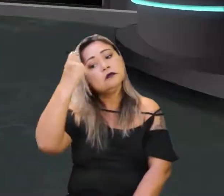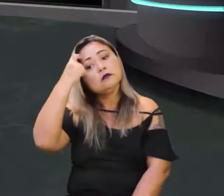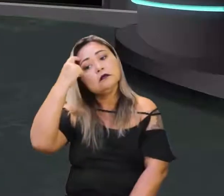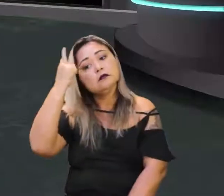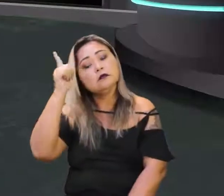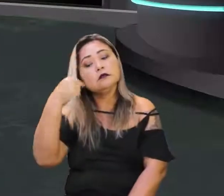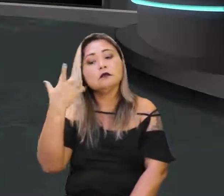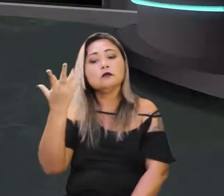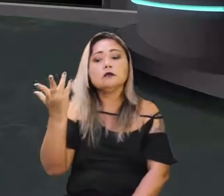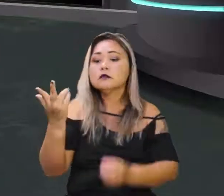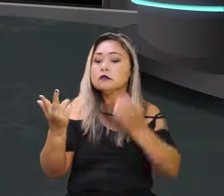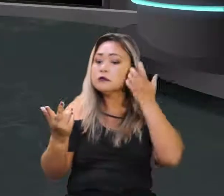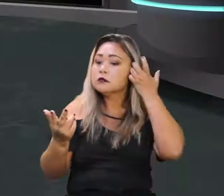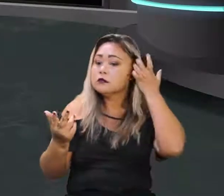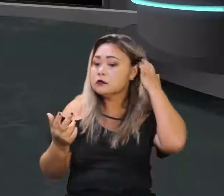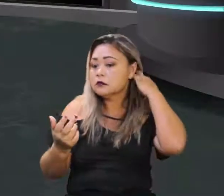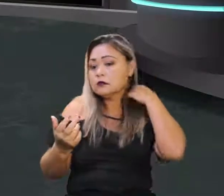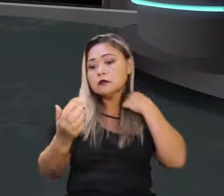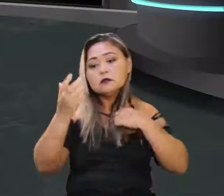ideias sobre